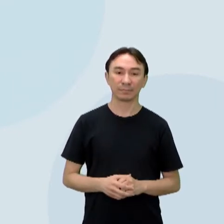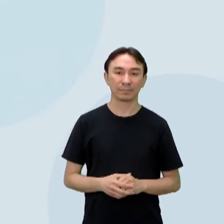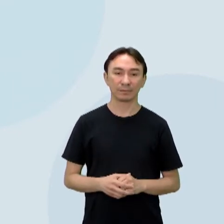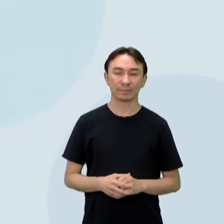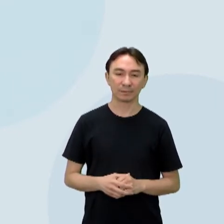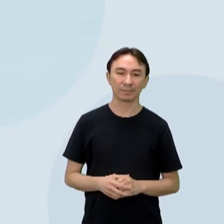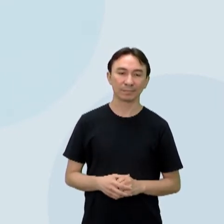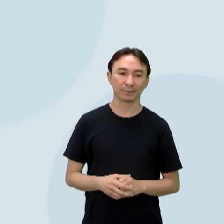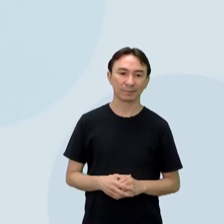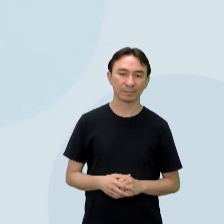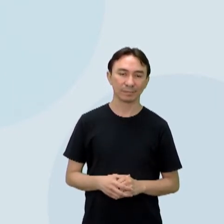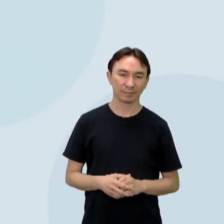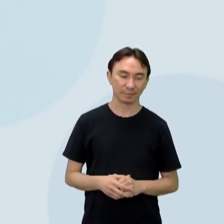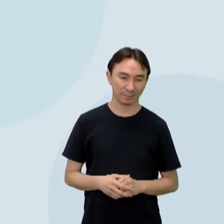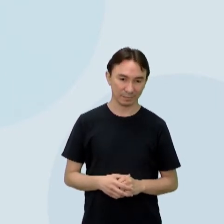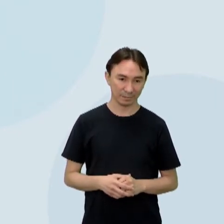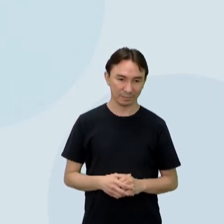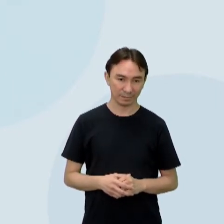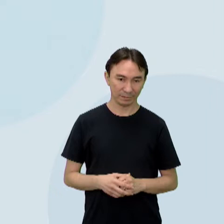Deixa eu ver. E que eles cheguem.